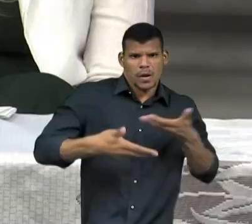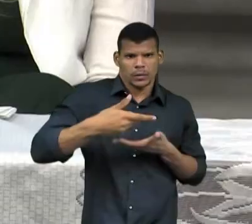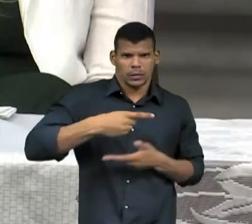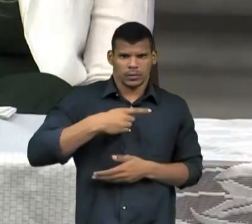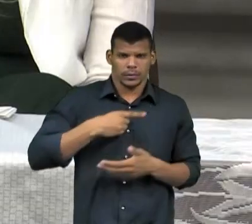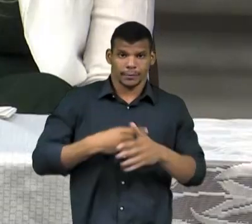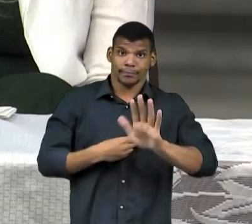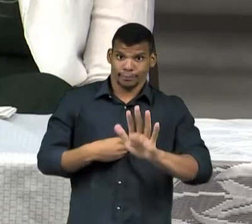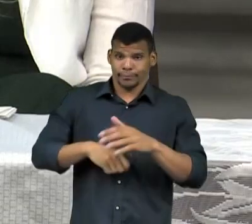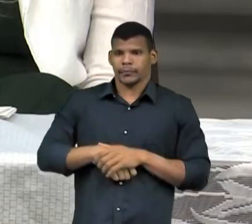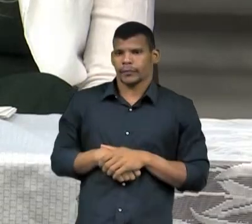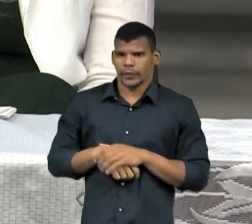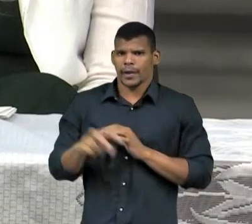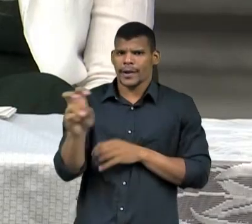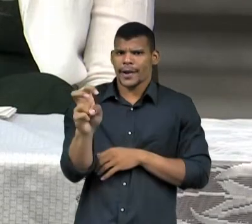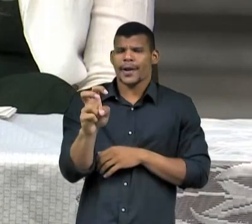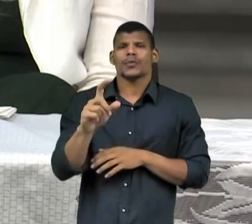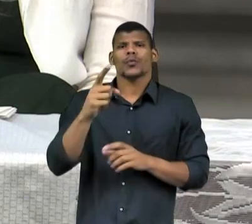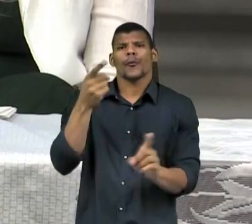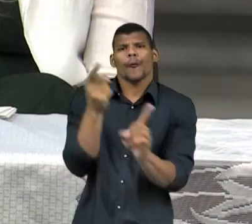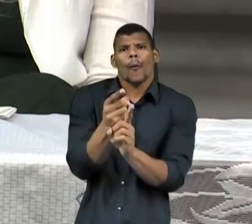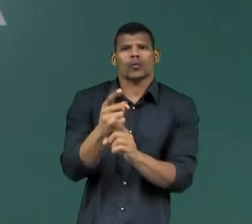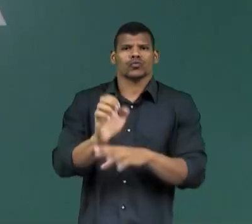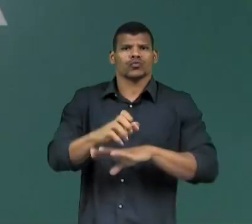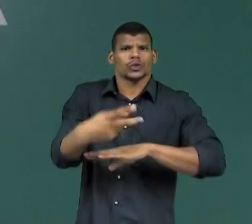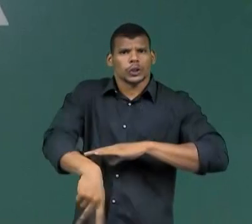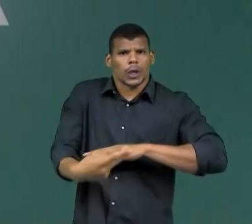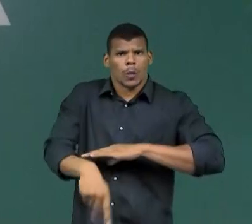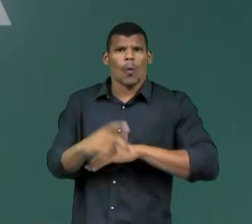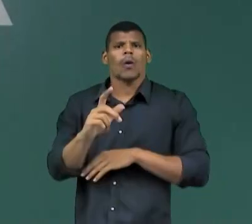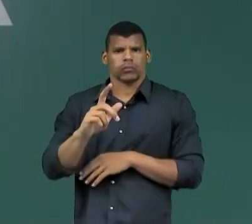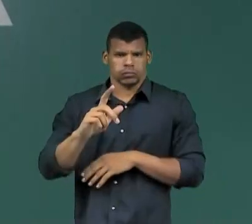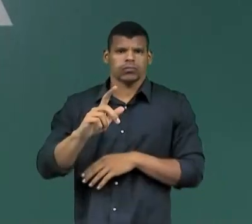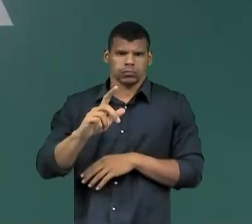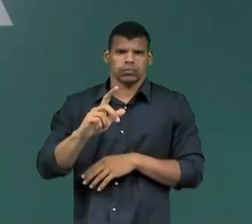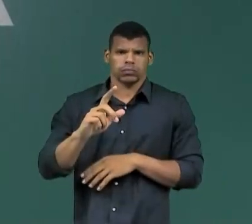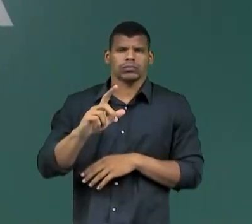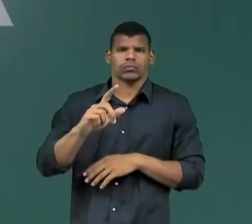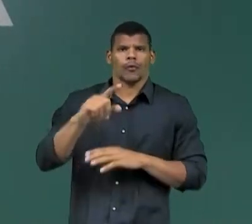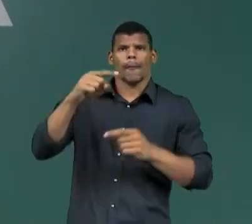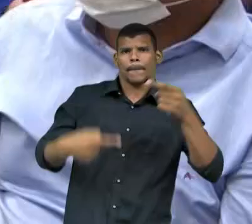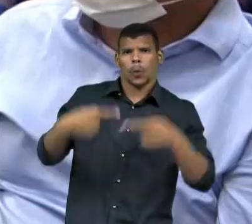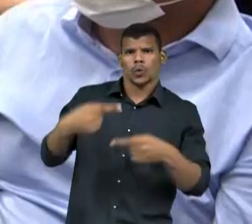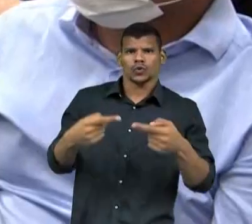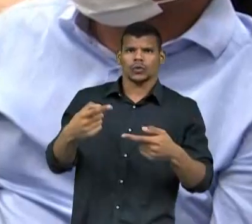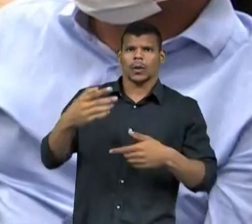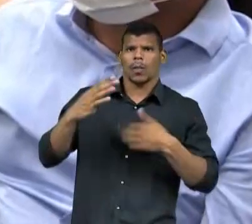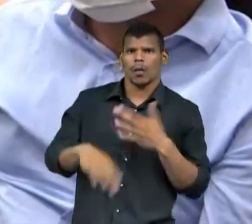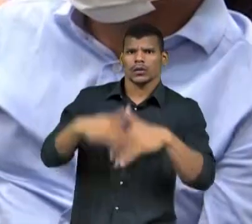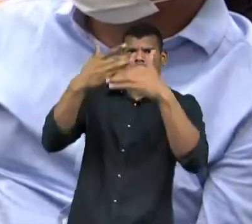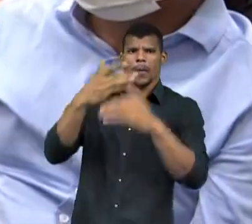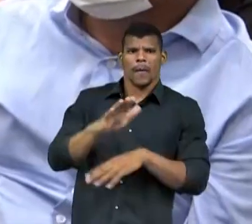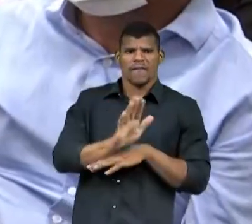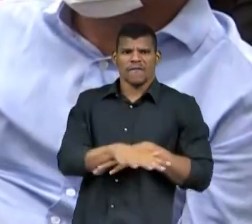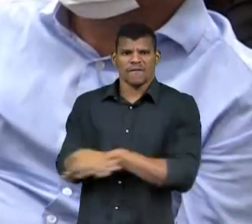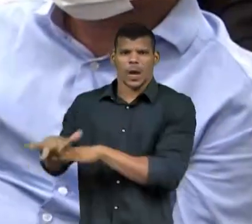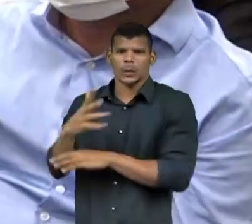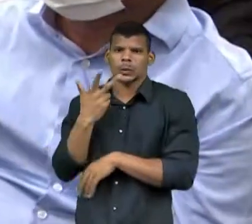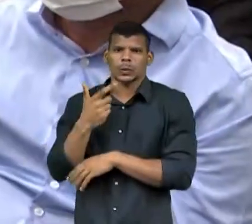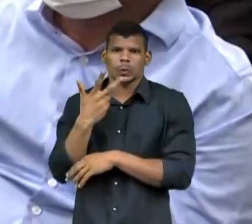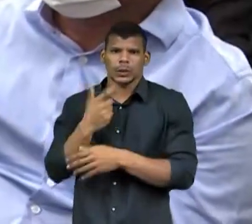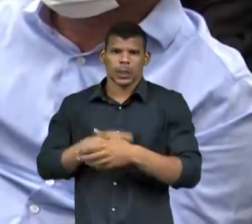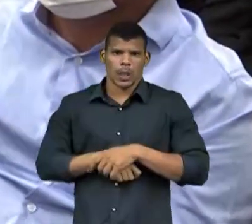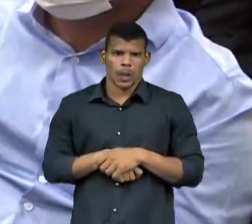do Comitê Consultivo Intersetorial das Políticas de Desenvolvimento Infantil no Ceará contou com a presença